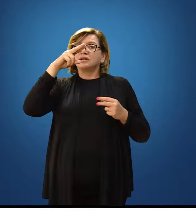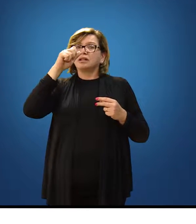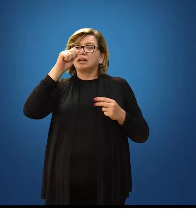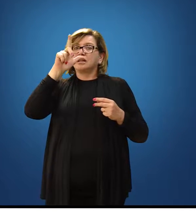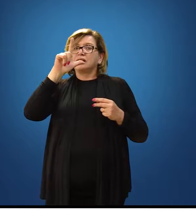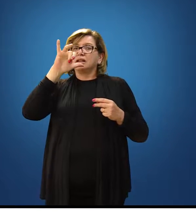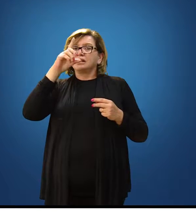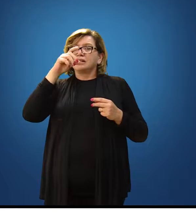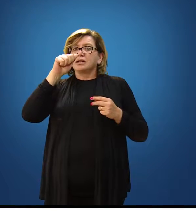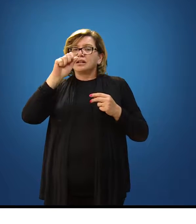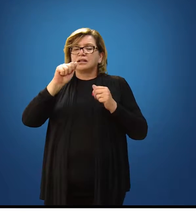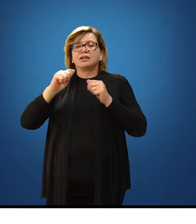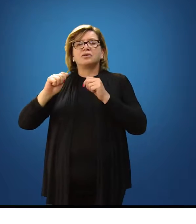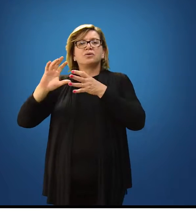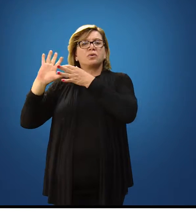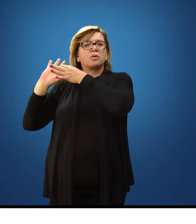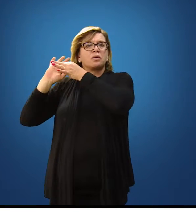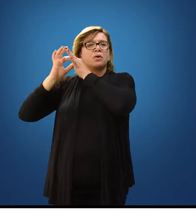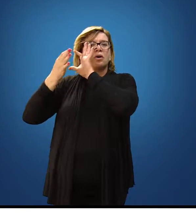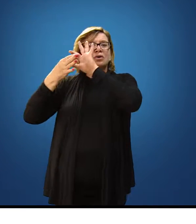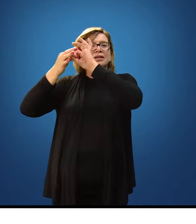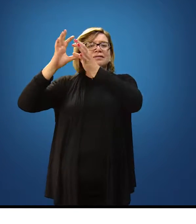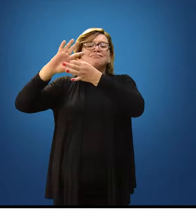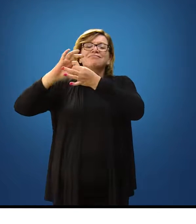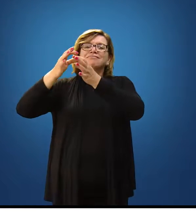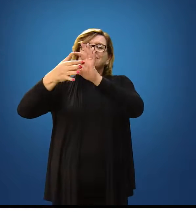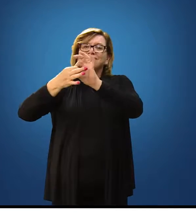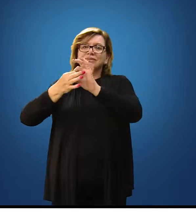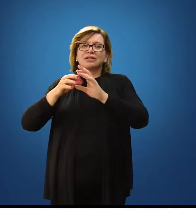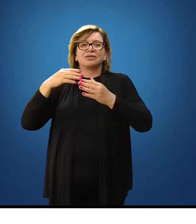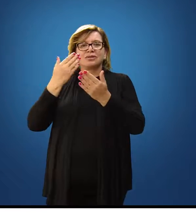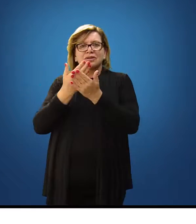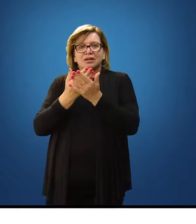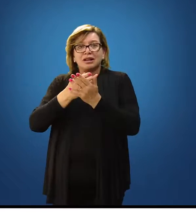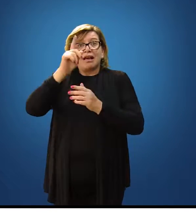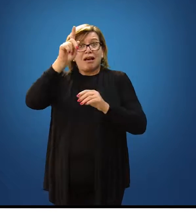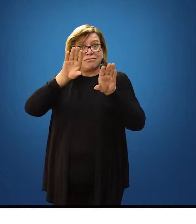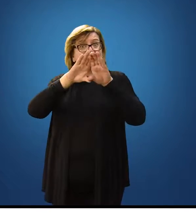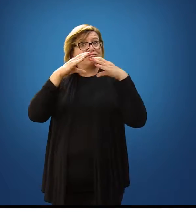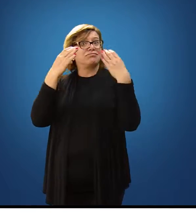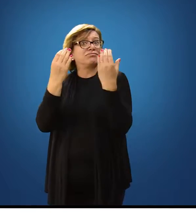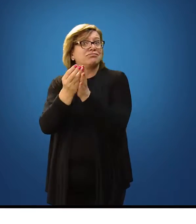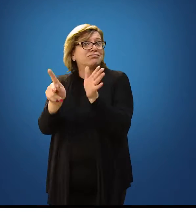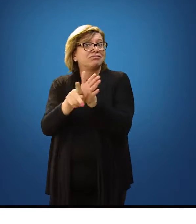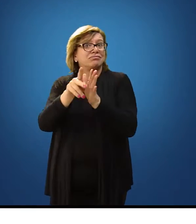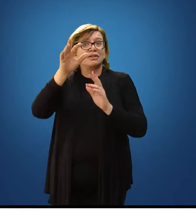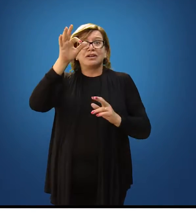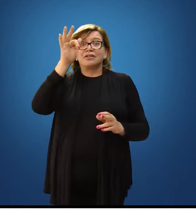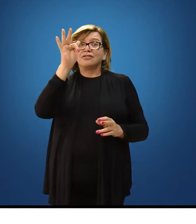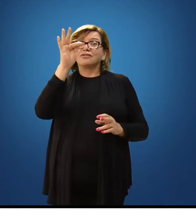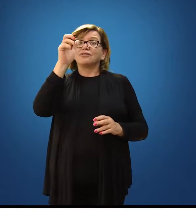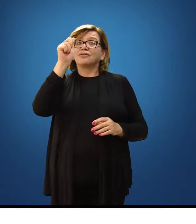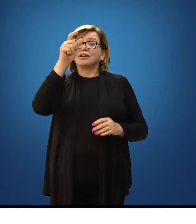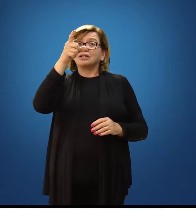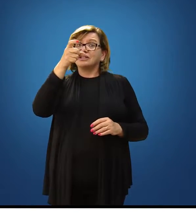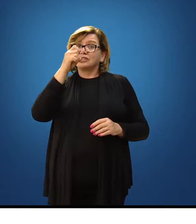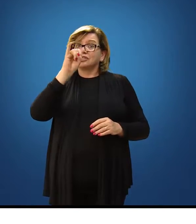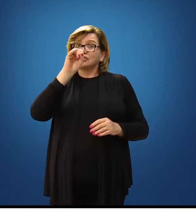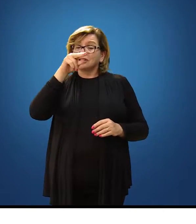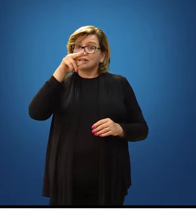de aplicação deste estudo é o cotidiano das comunidades tradicionais de faxinais. Então vejam que um